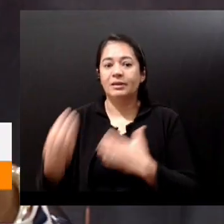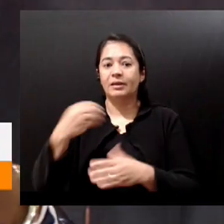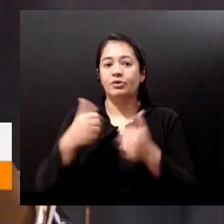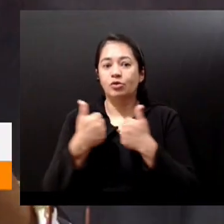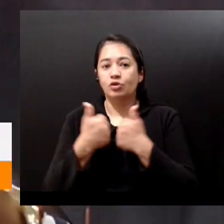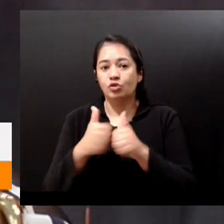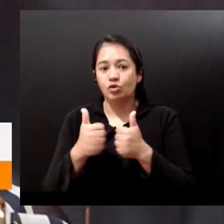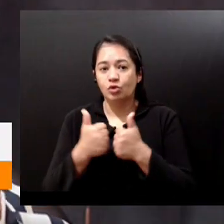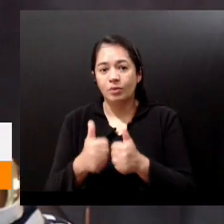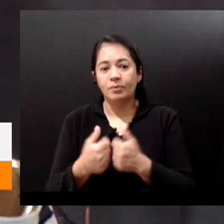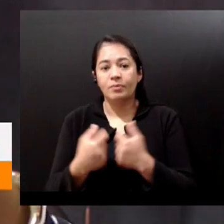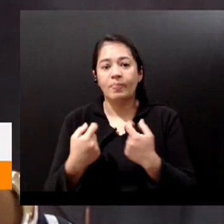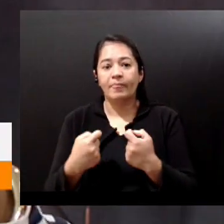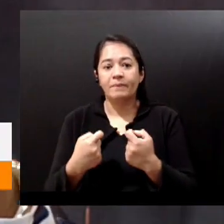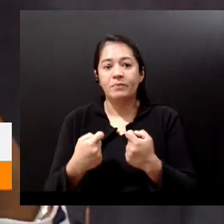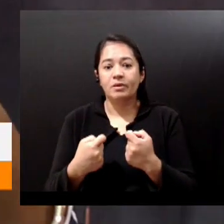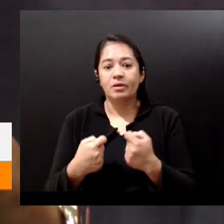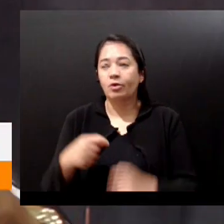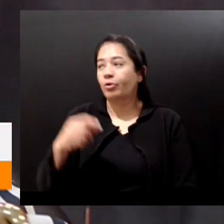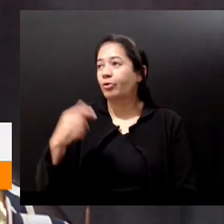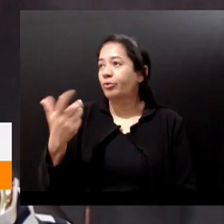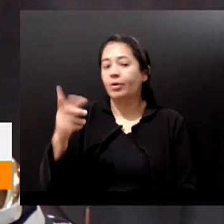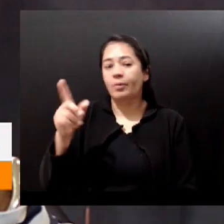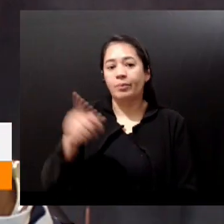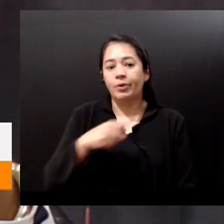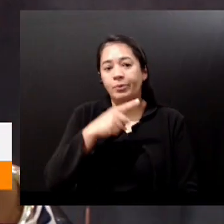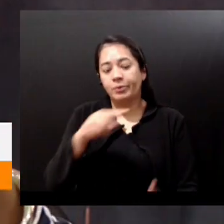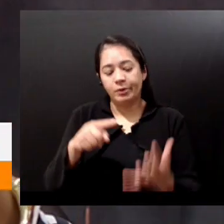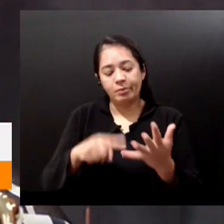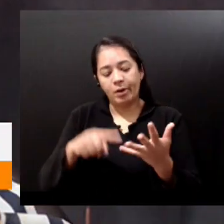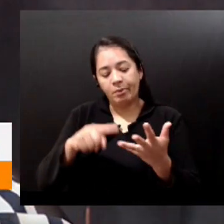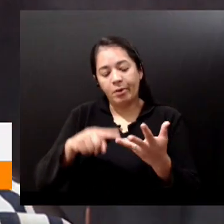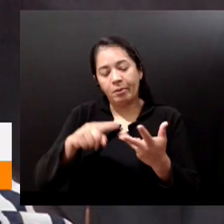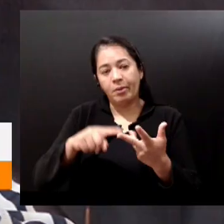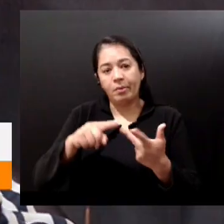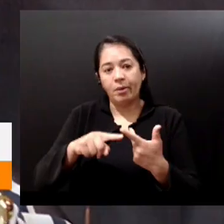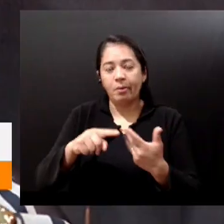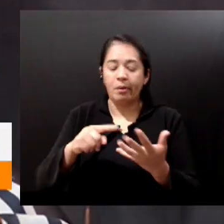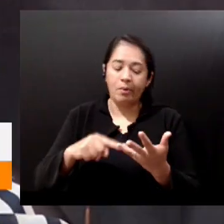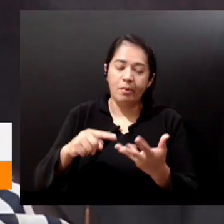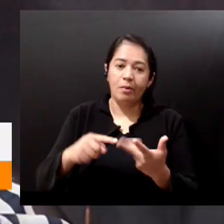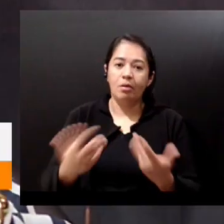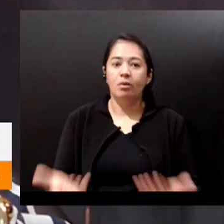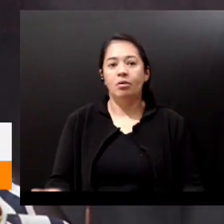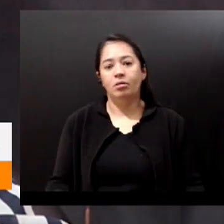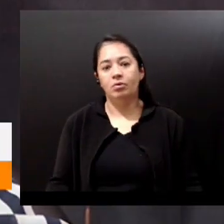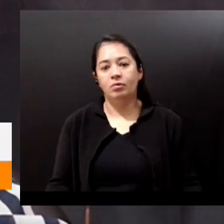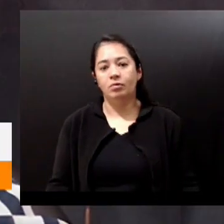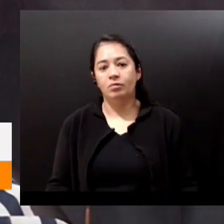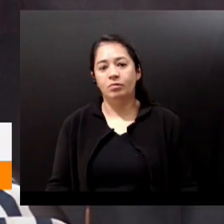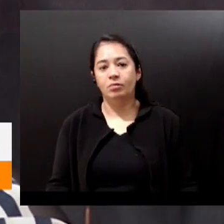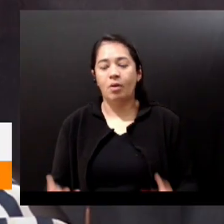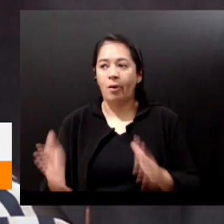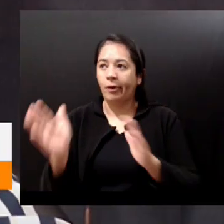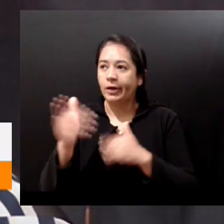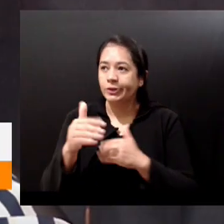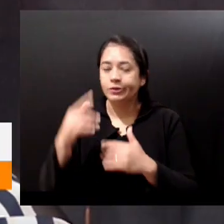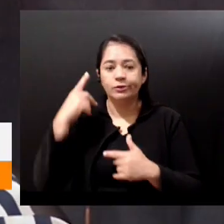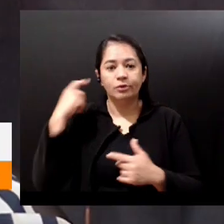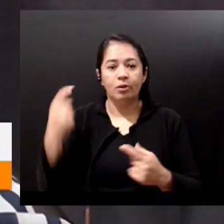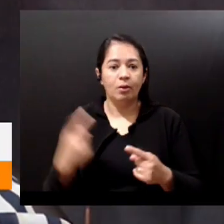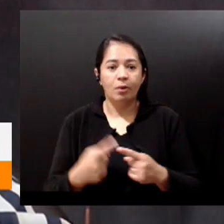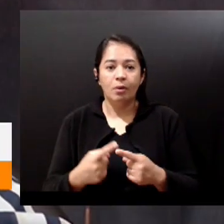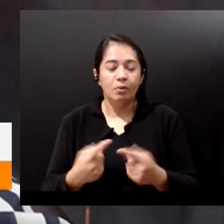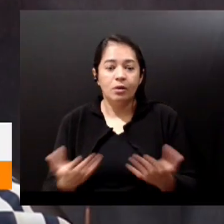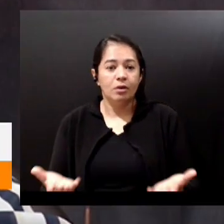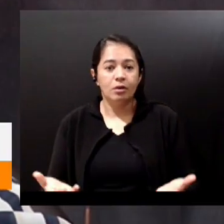algumas proibições, né? De que é proibido usar alto-falante, de que é proibido colocar caixinha de som, qualquer coisa do gênero, porque